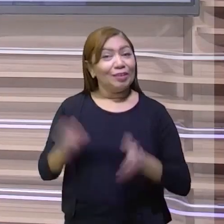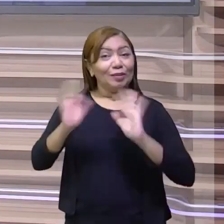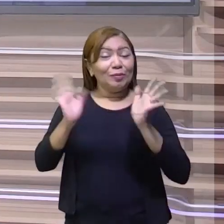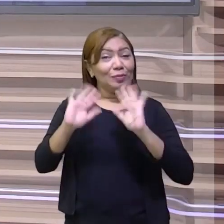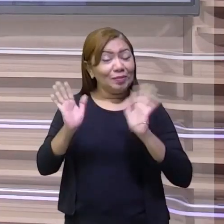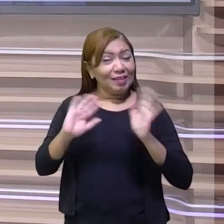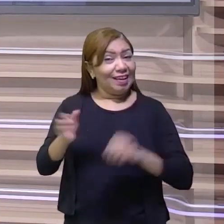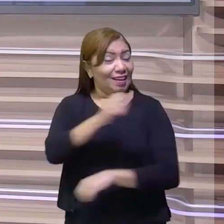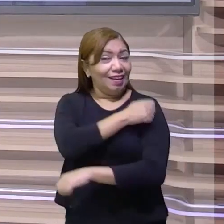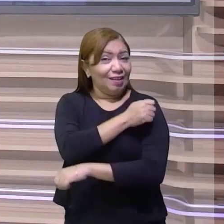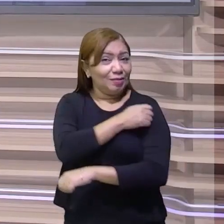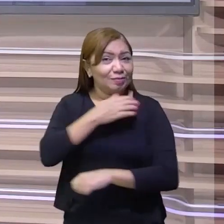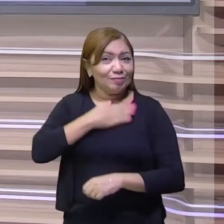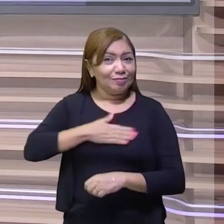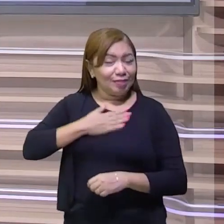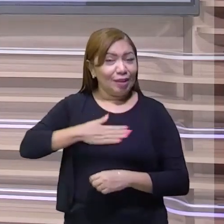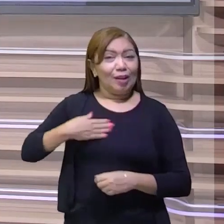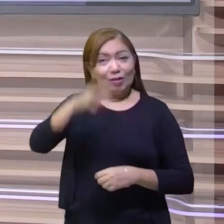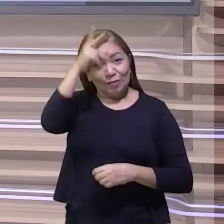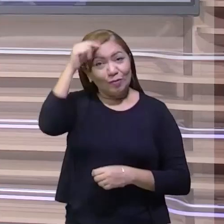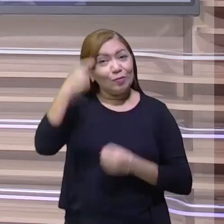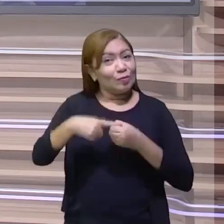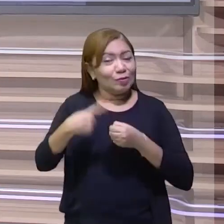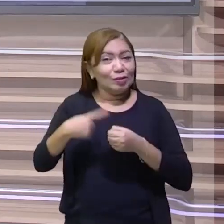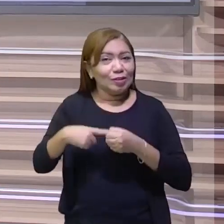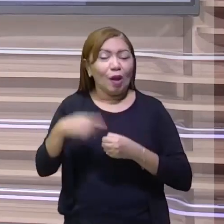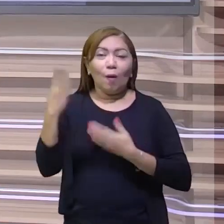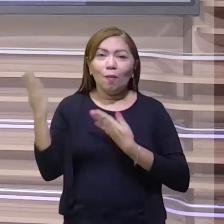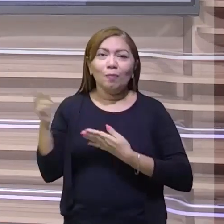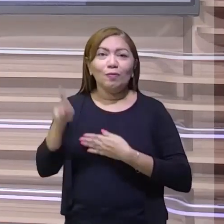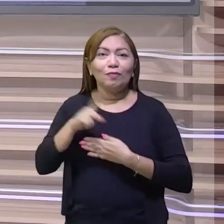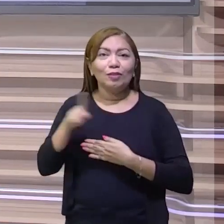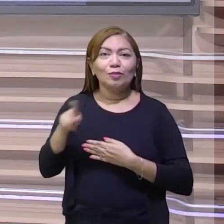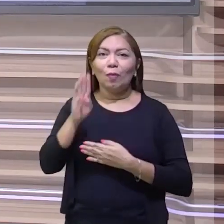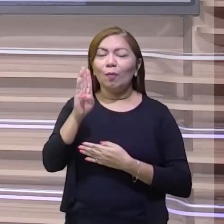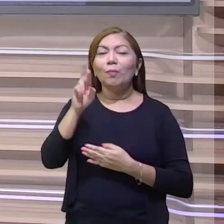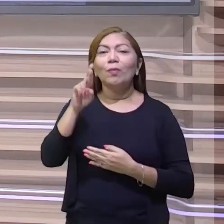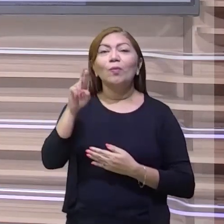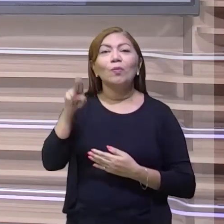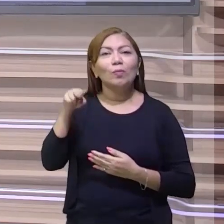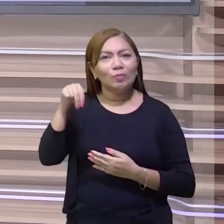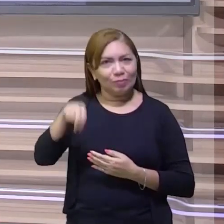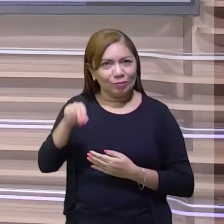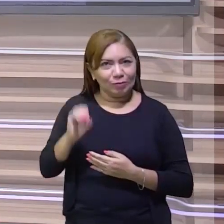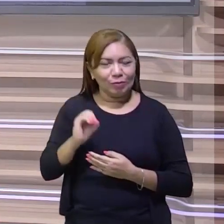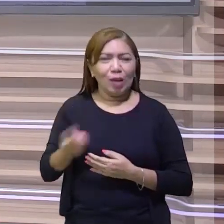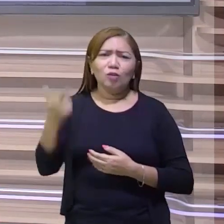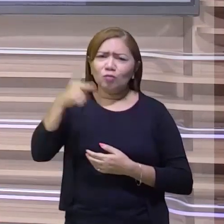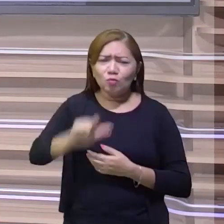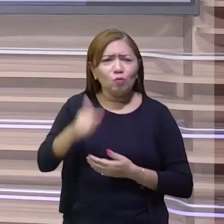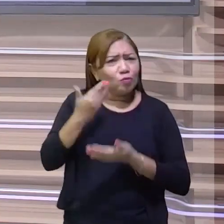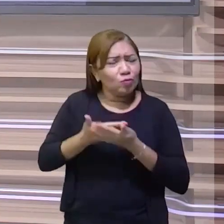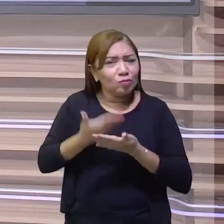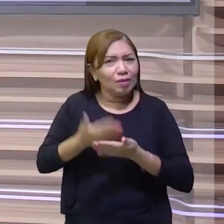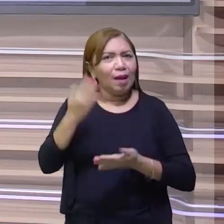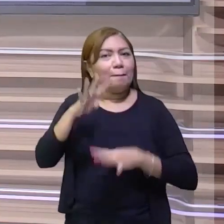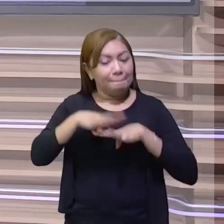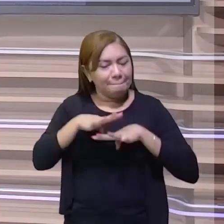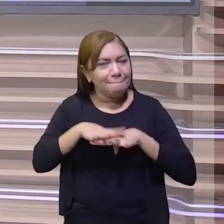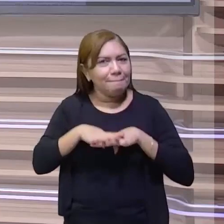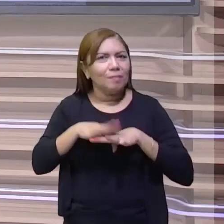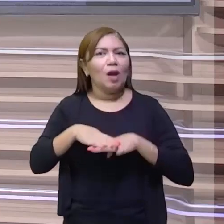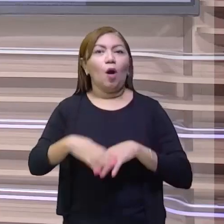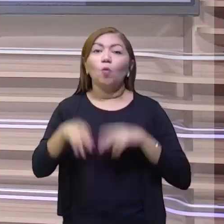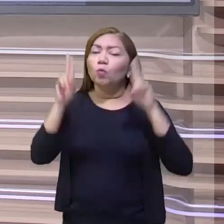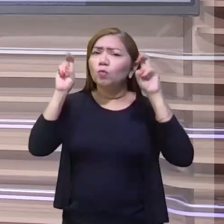Alô, meu querido aluno da capital e do interior. Eu sou o professor Bruno Taiguara e mais uma vez vamos estar aqui trabalhando matemática com o